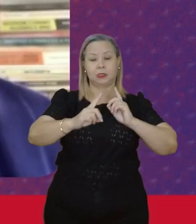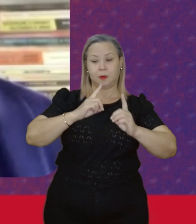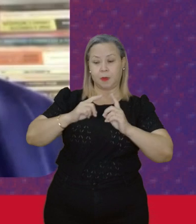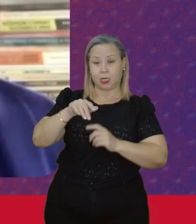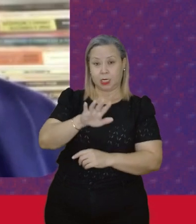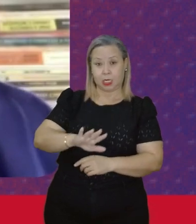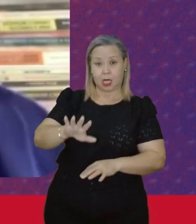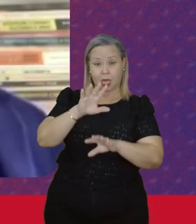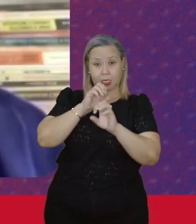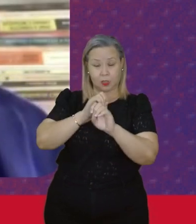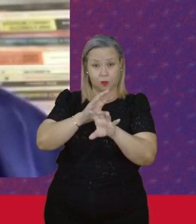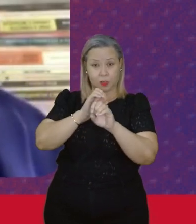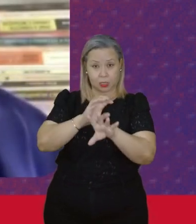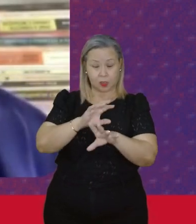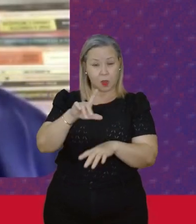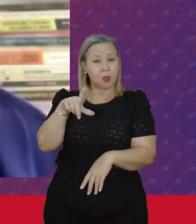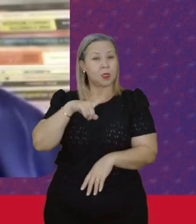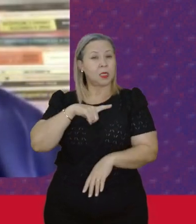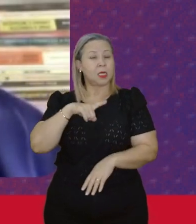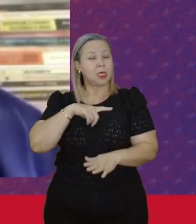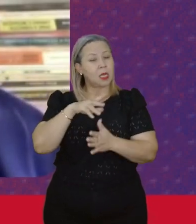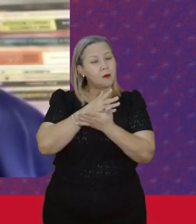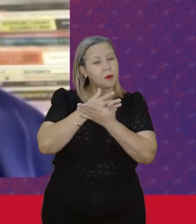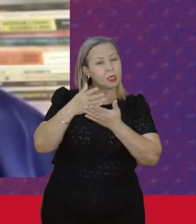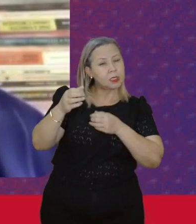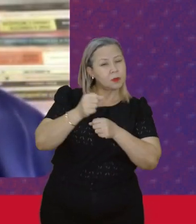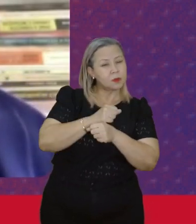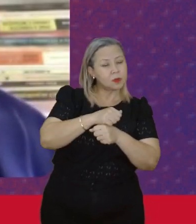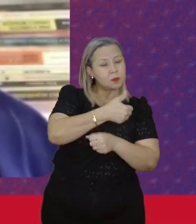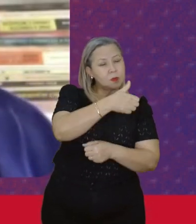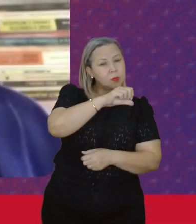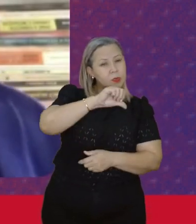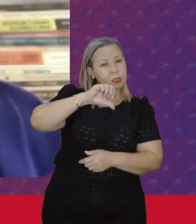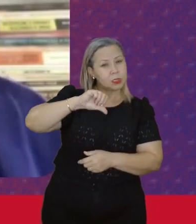da educação teve início nos anos 90.